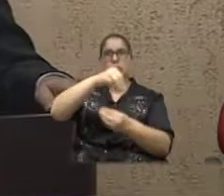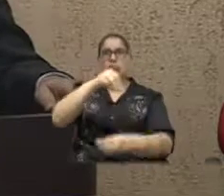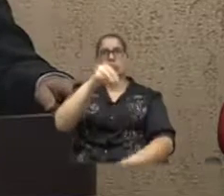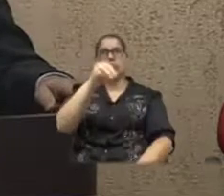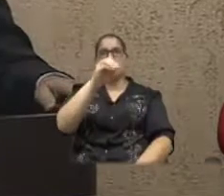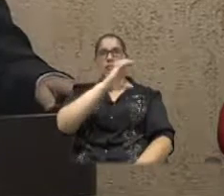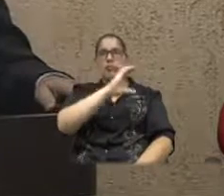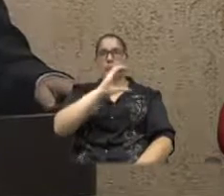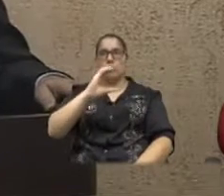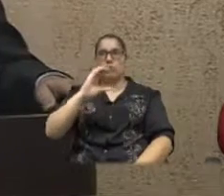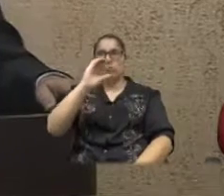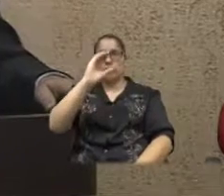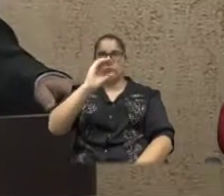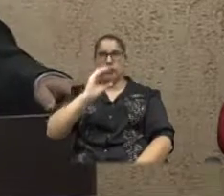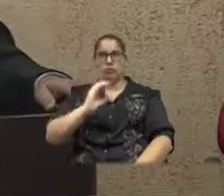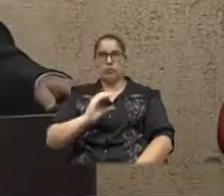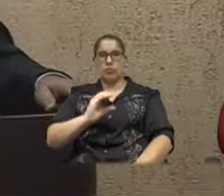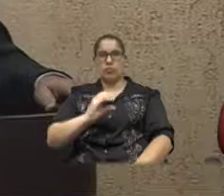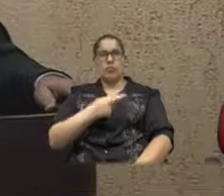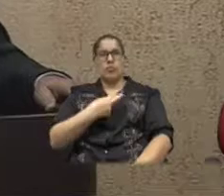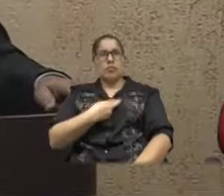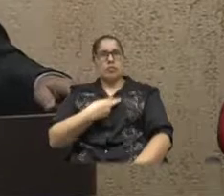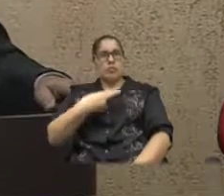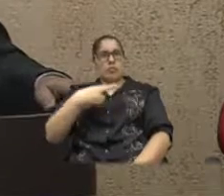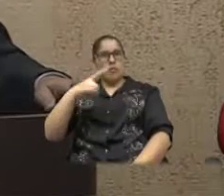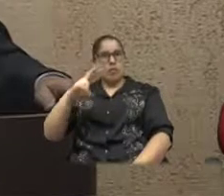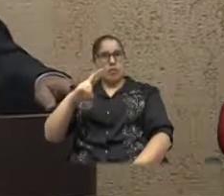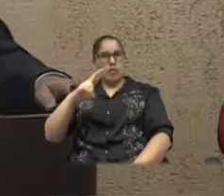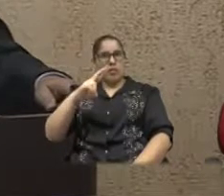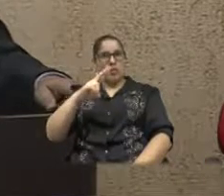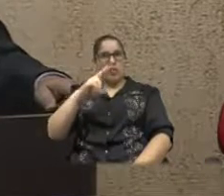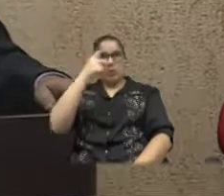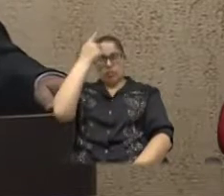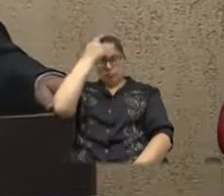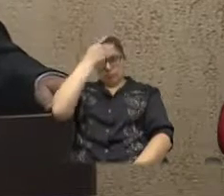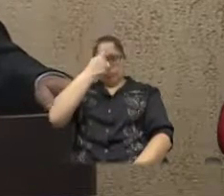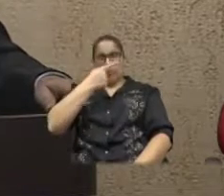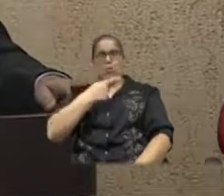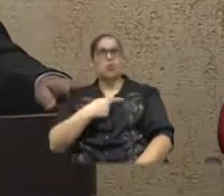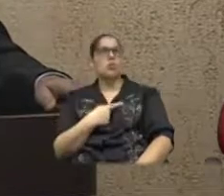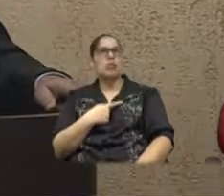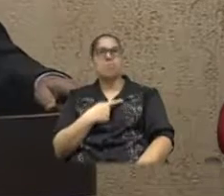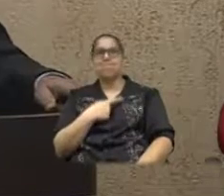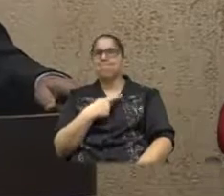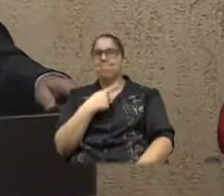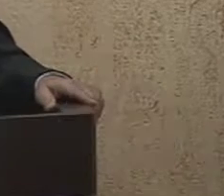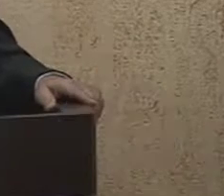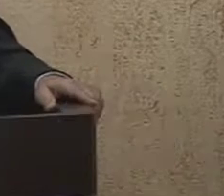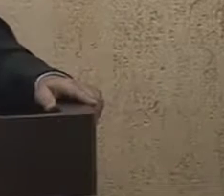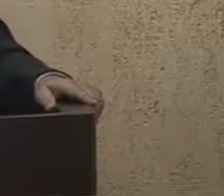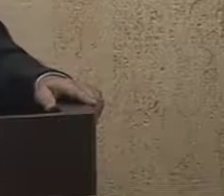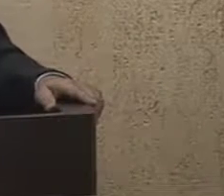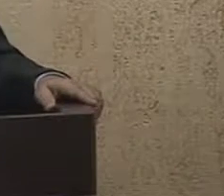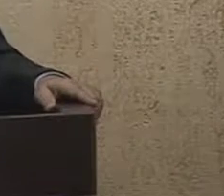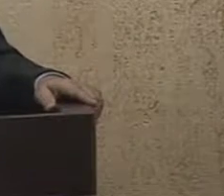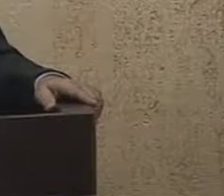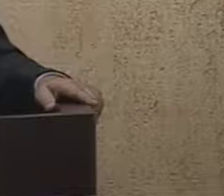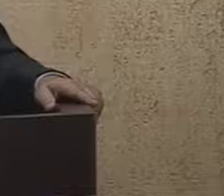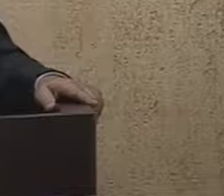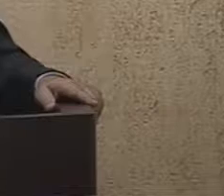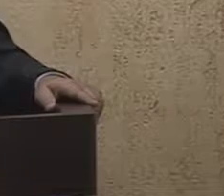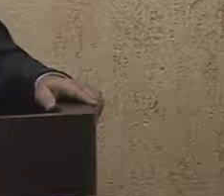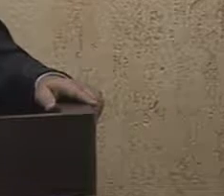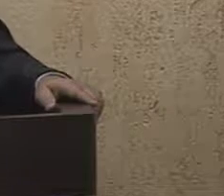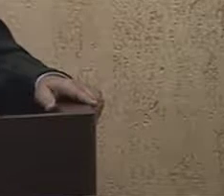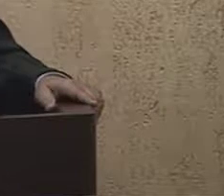E a religião é algo tão pessoal que não pode, de maneira alguma, ser ofendida assim